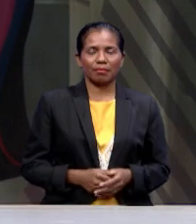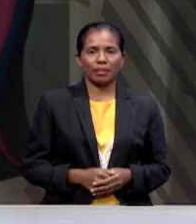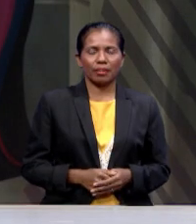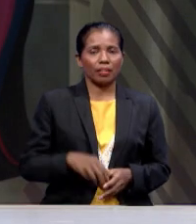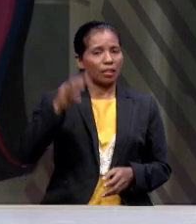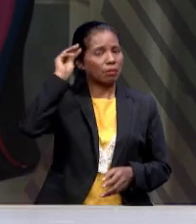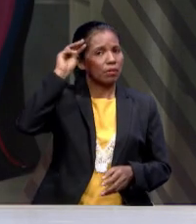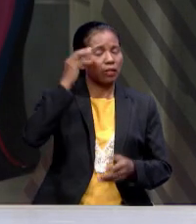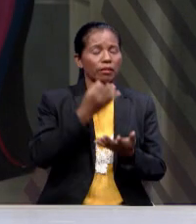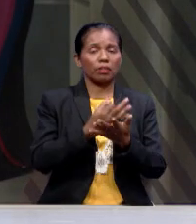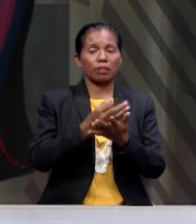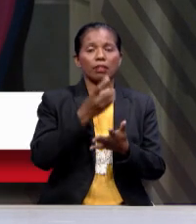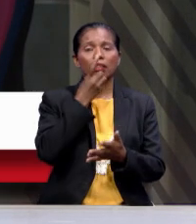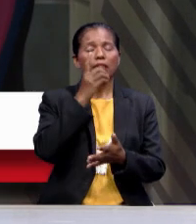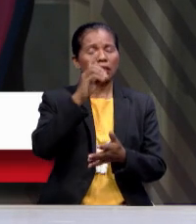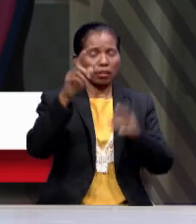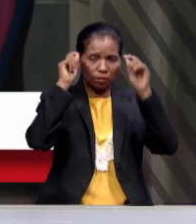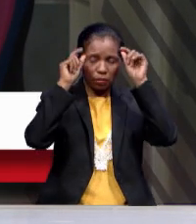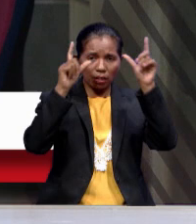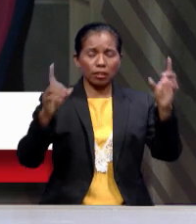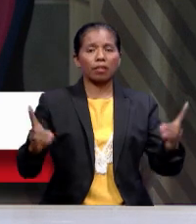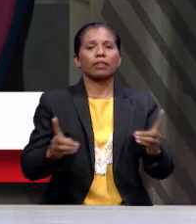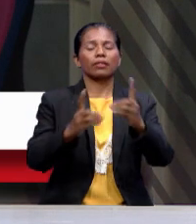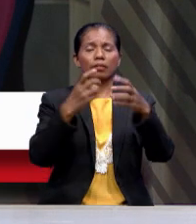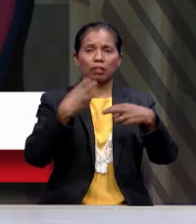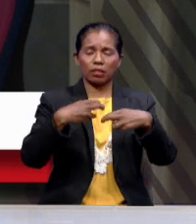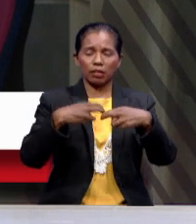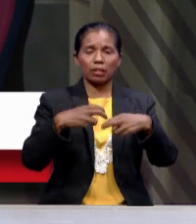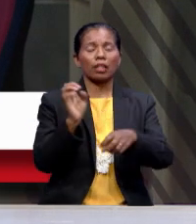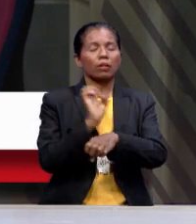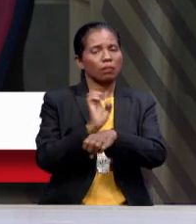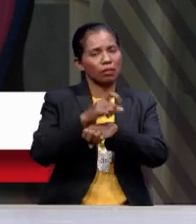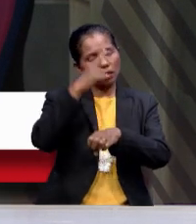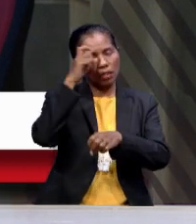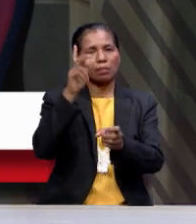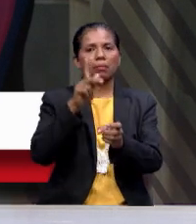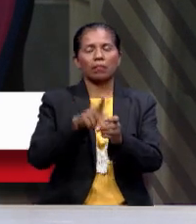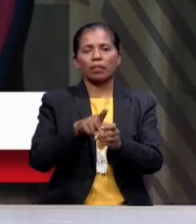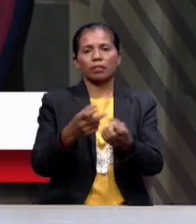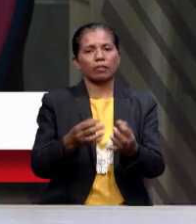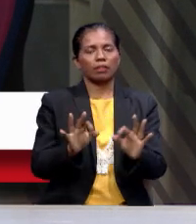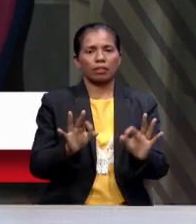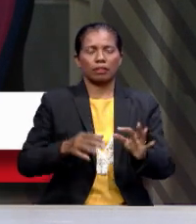Ministro Finanças declara Timor-Leste ser sobre crise economia, também mina mata em Baio Undan, Marangona.